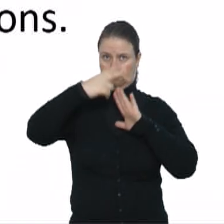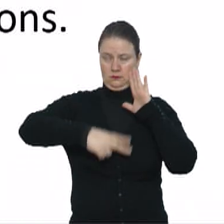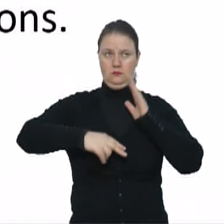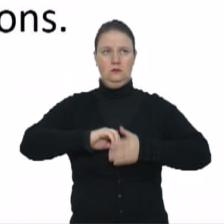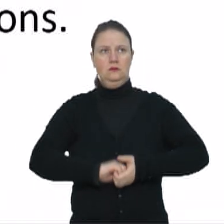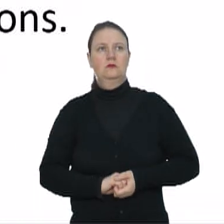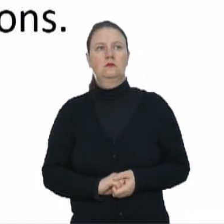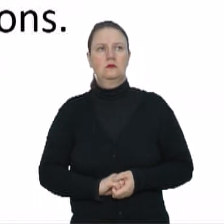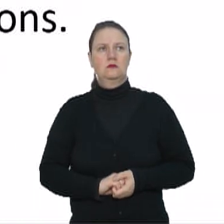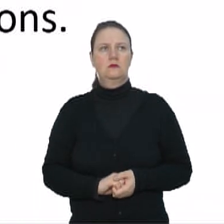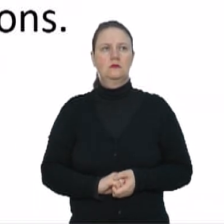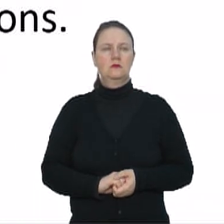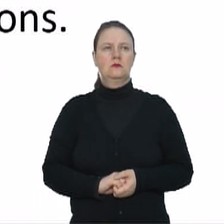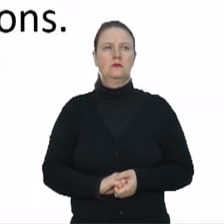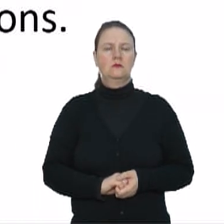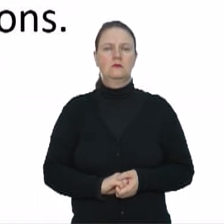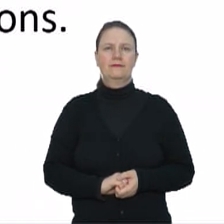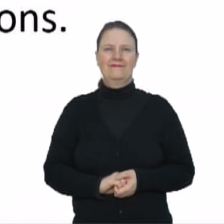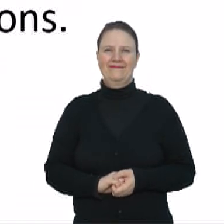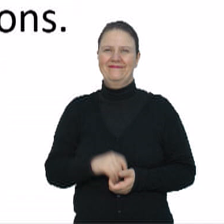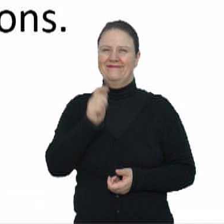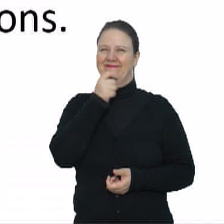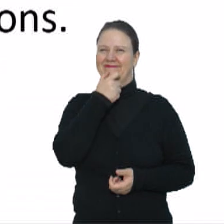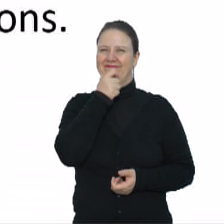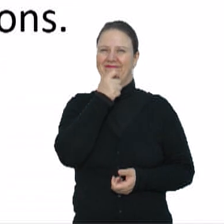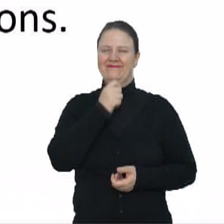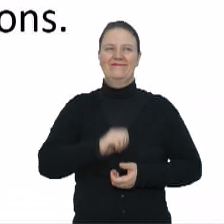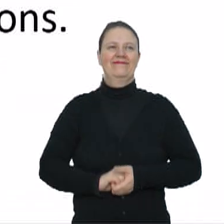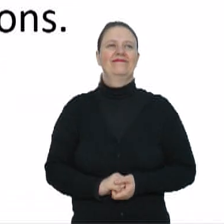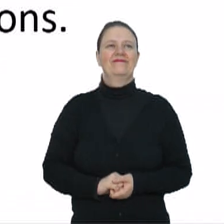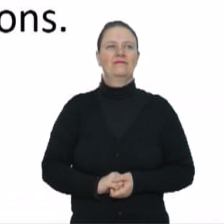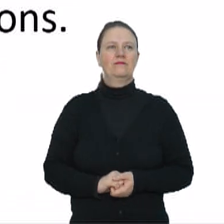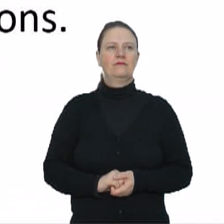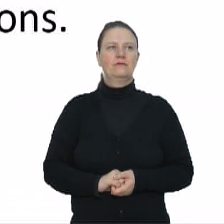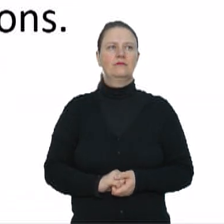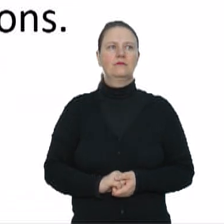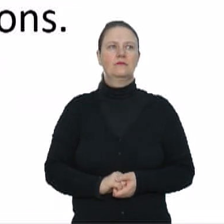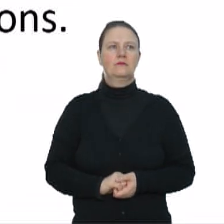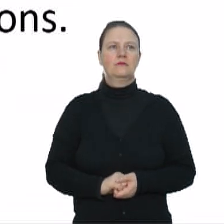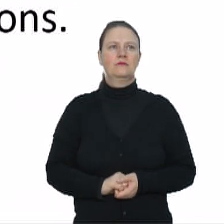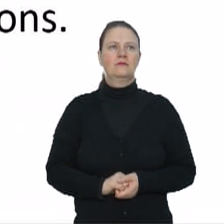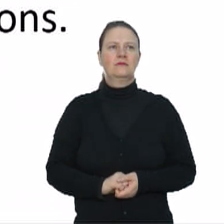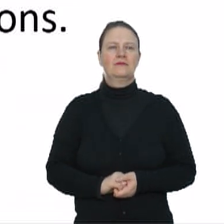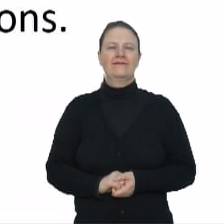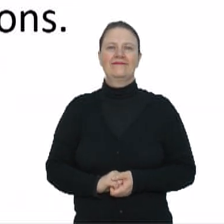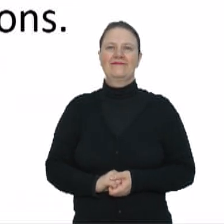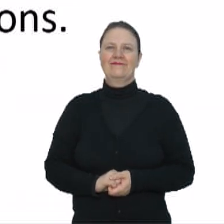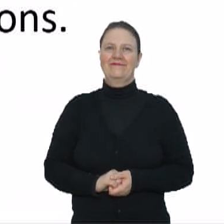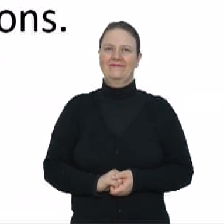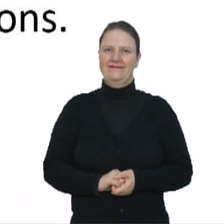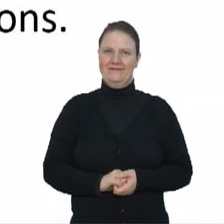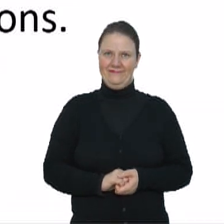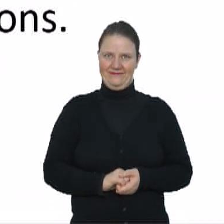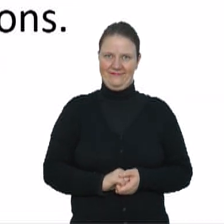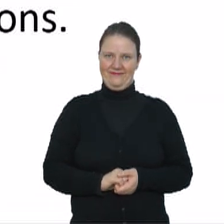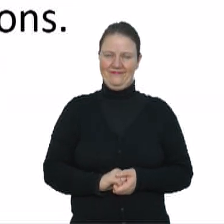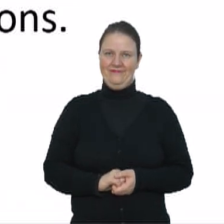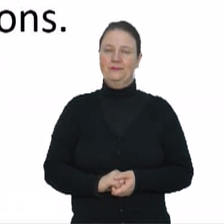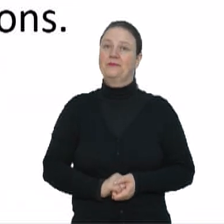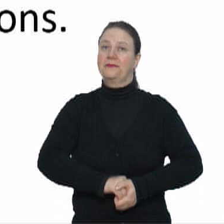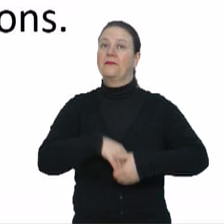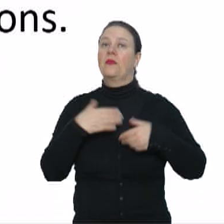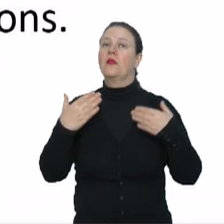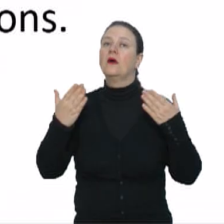2 diabetes, which can lead to amputations. Cut your portions, cut your